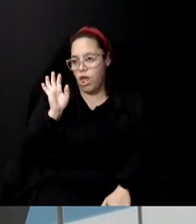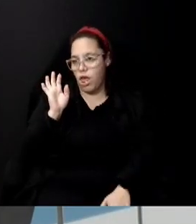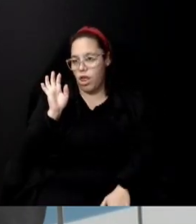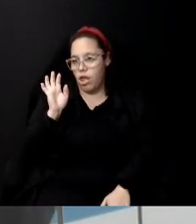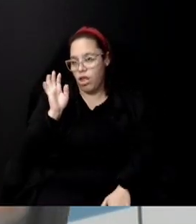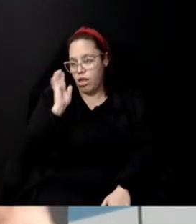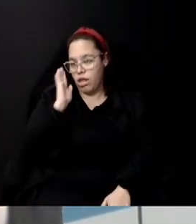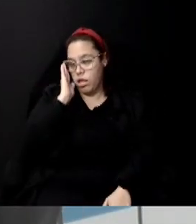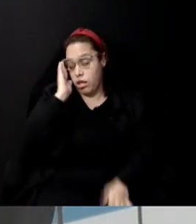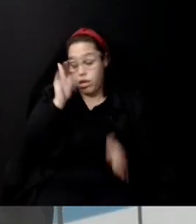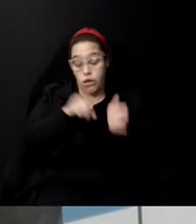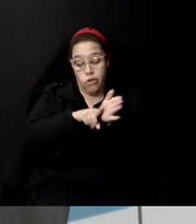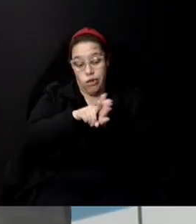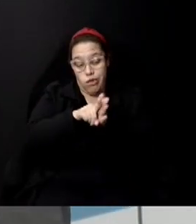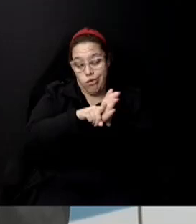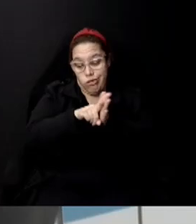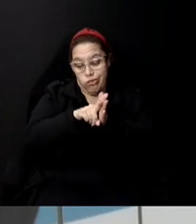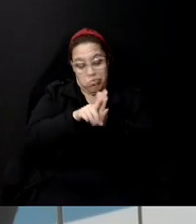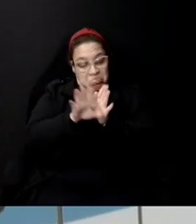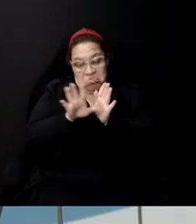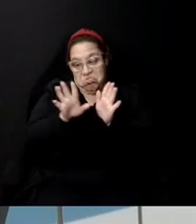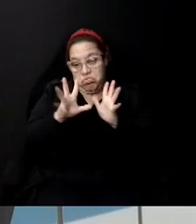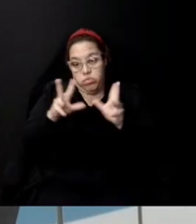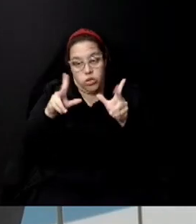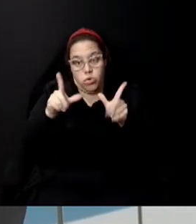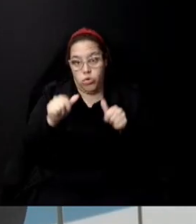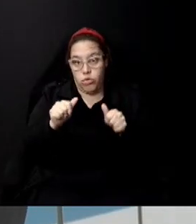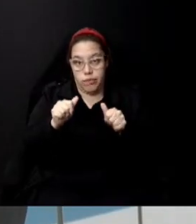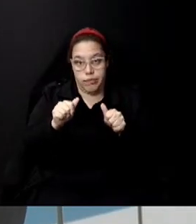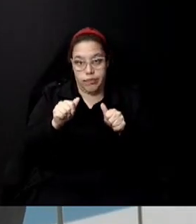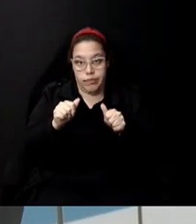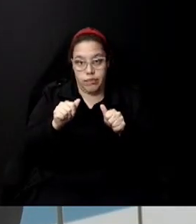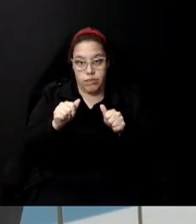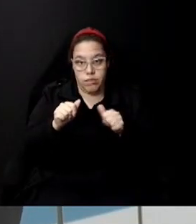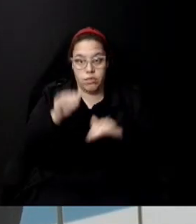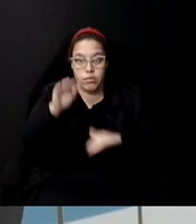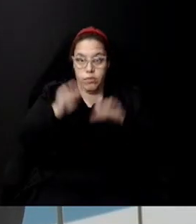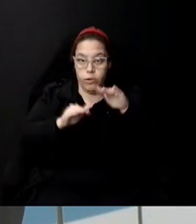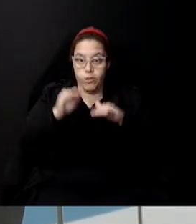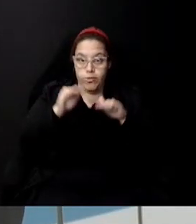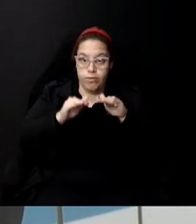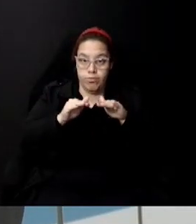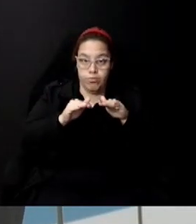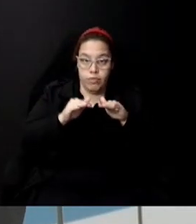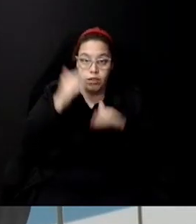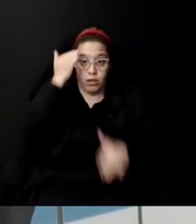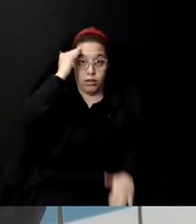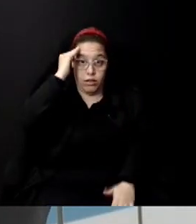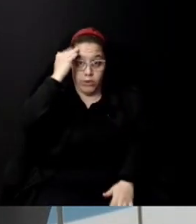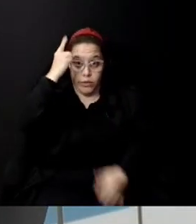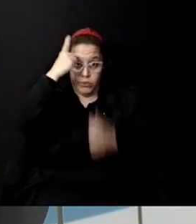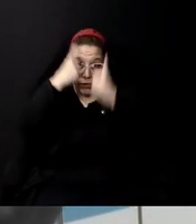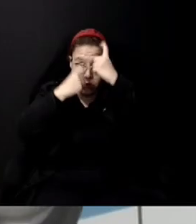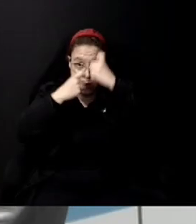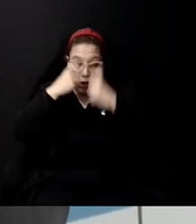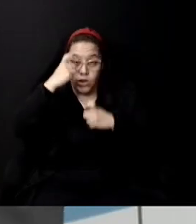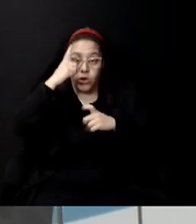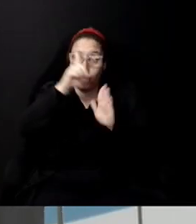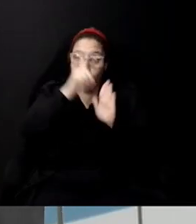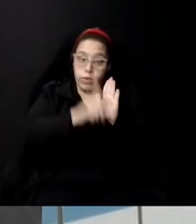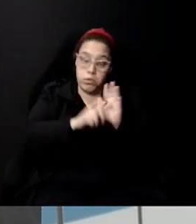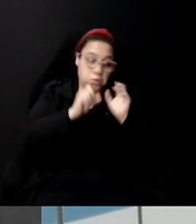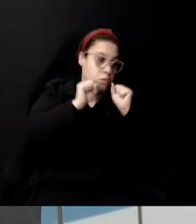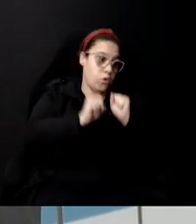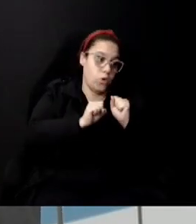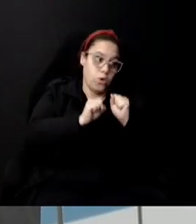investigar. Ele vai investigar todos aqueles que eventualmente são entendidos como violadores do direito. E isso pode pegar pessoas